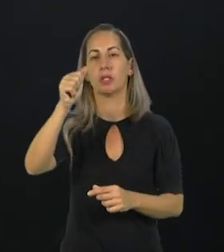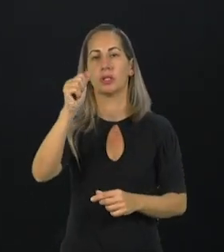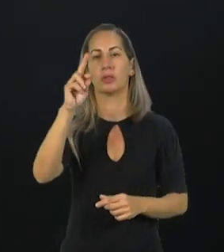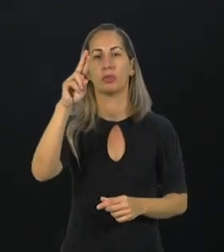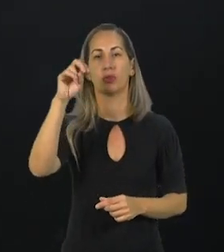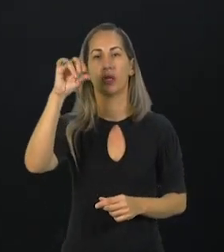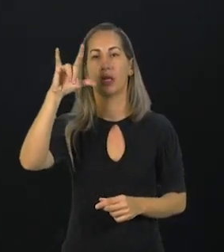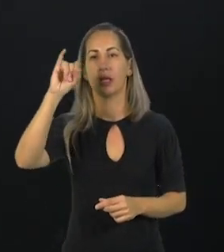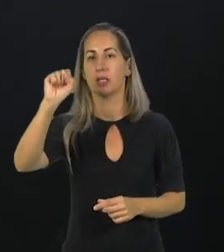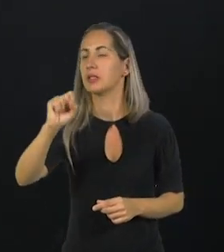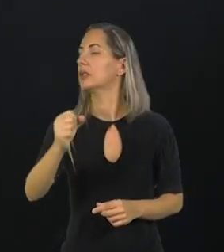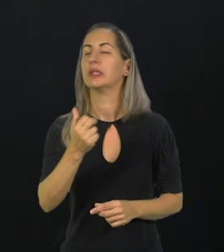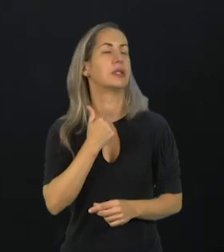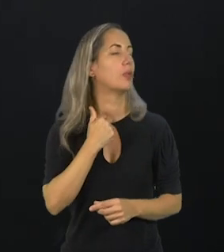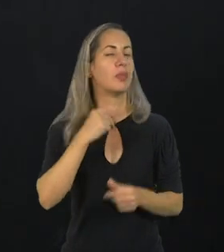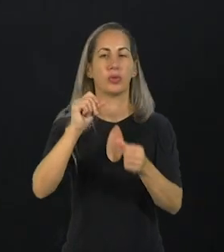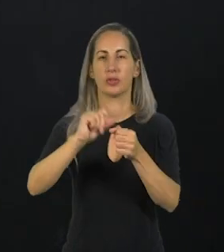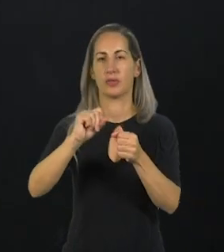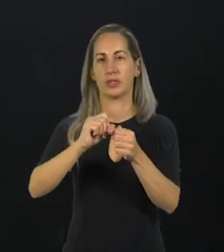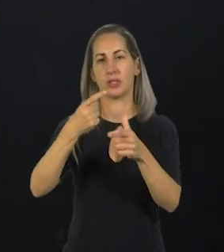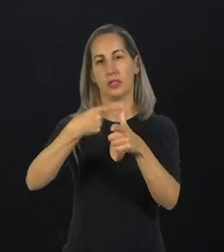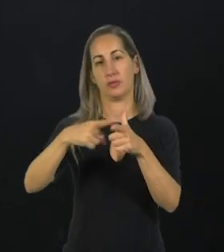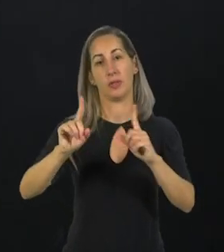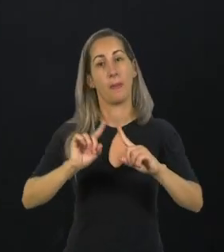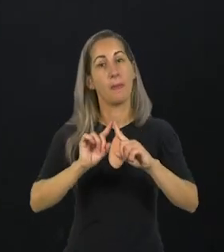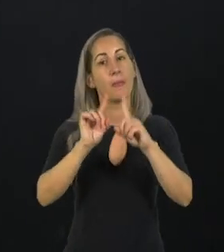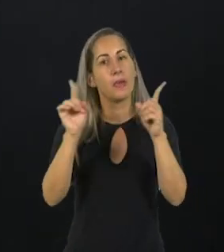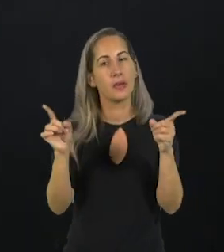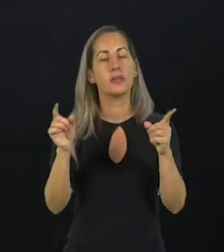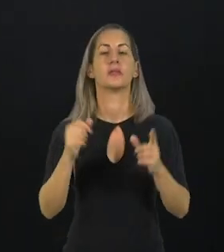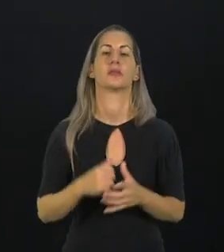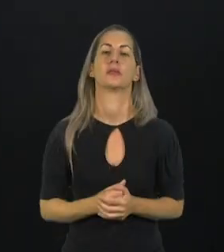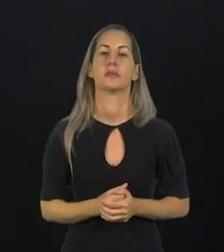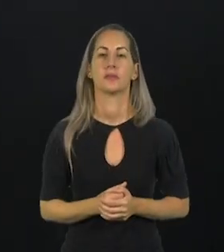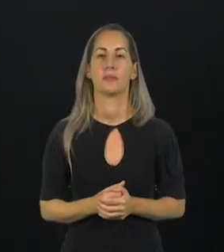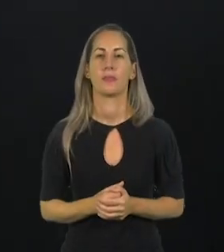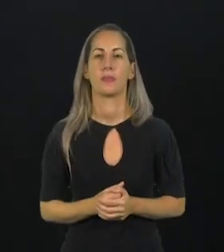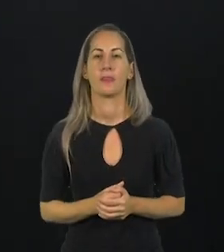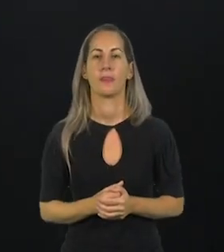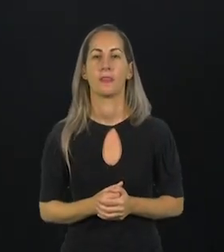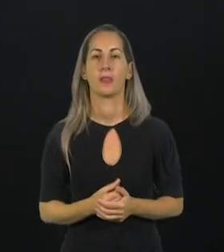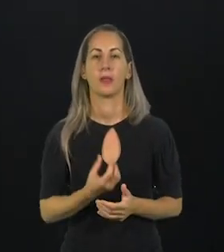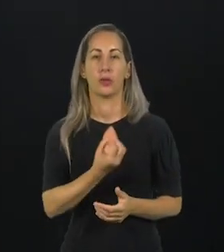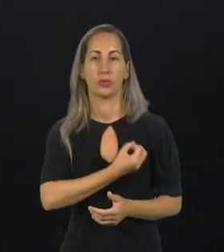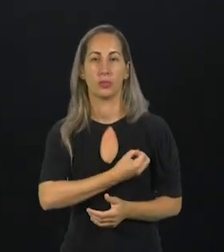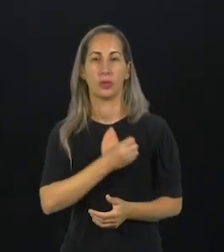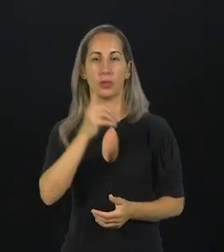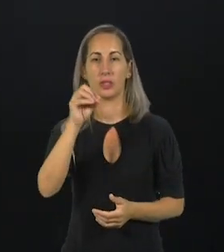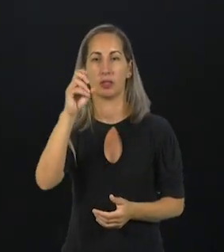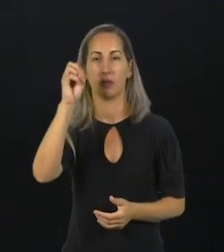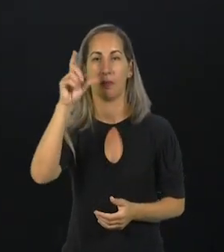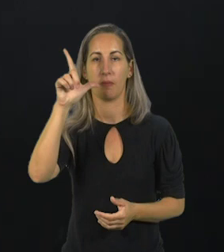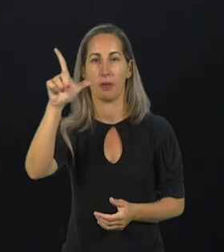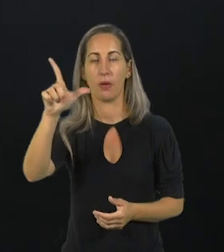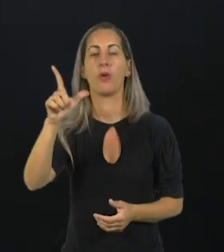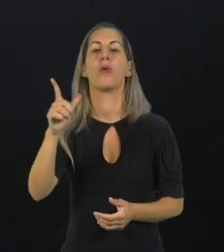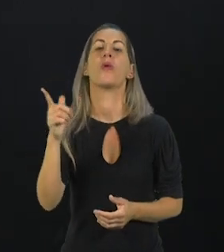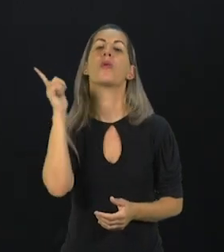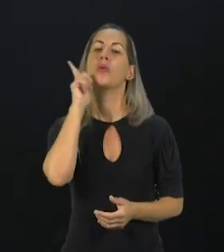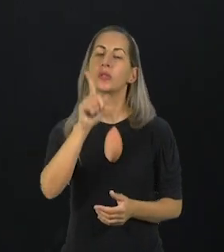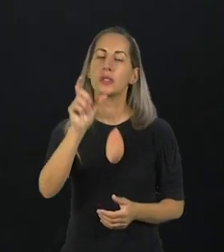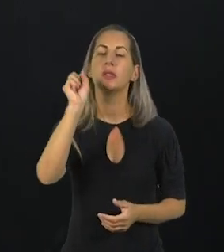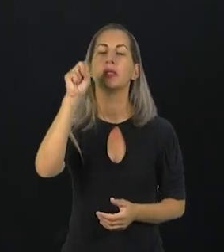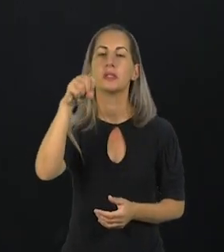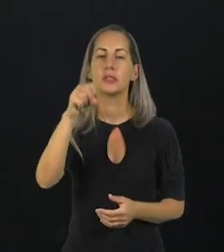não pode resolver essa divisão, mas, olha que legal, para números decimais, a gente consegue